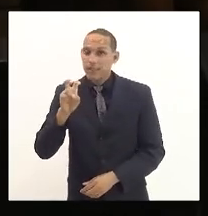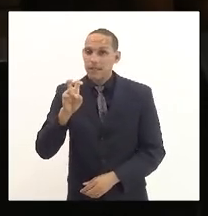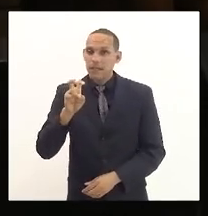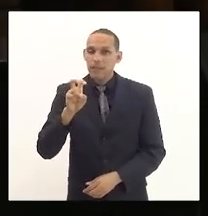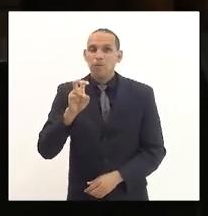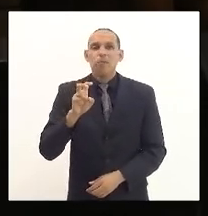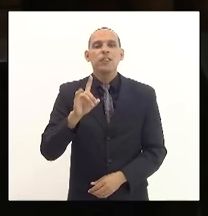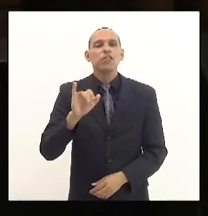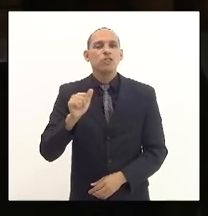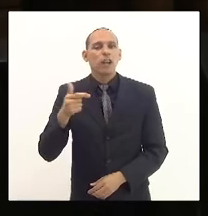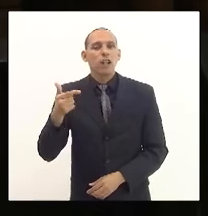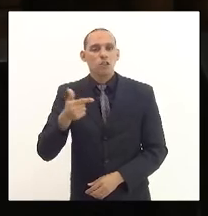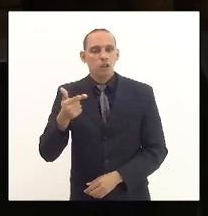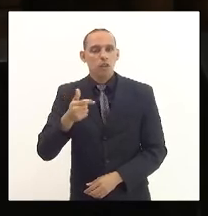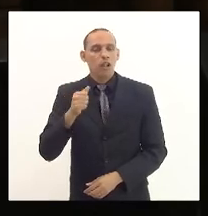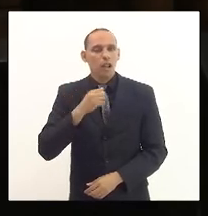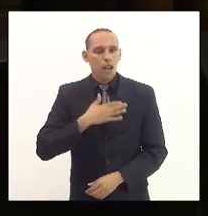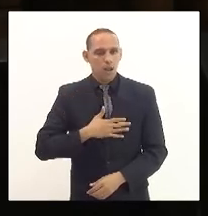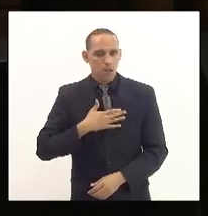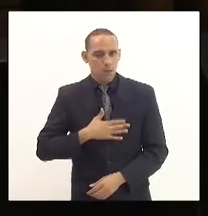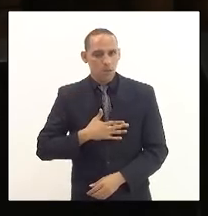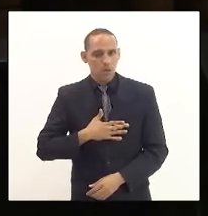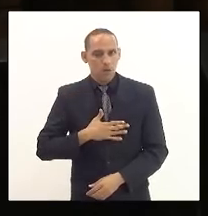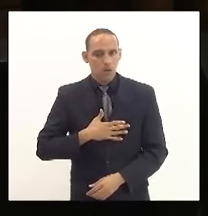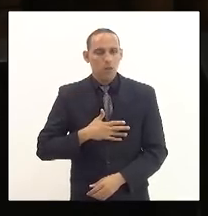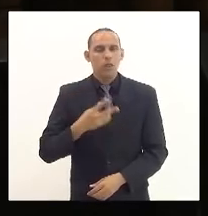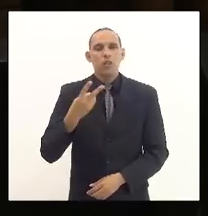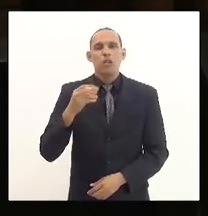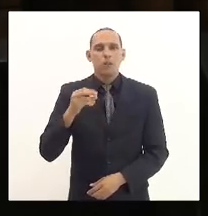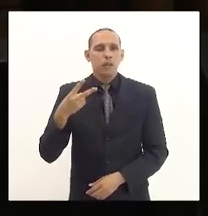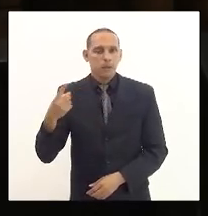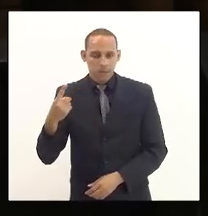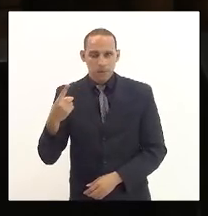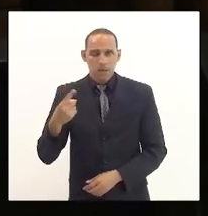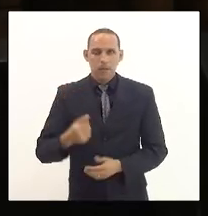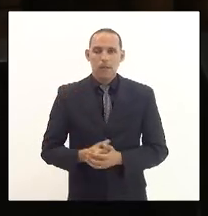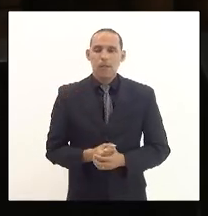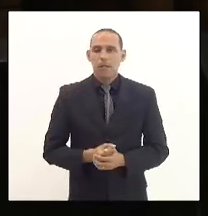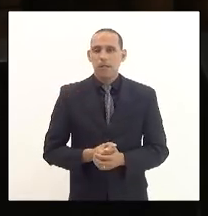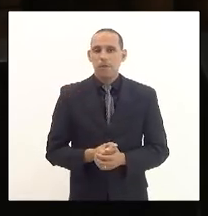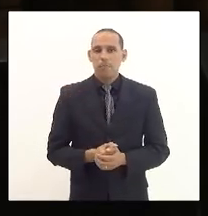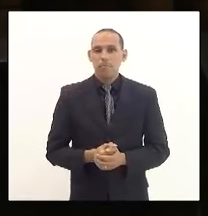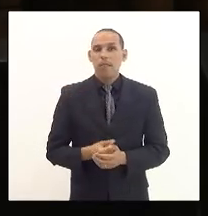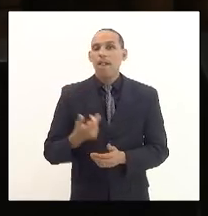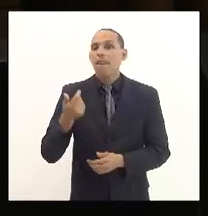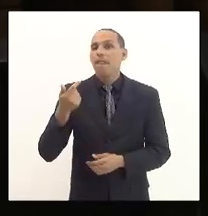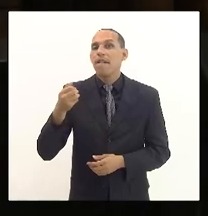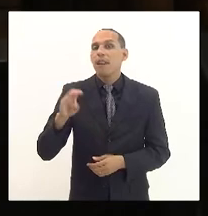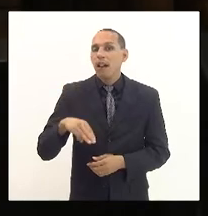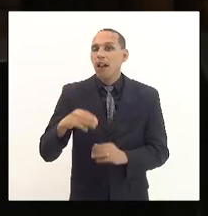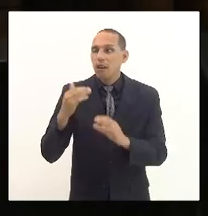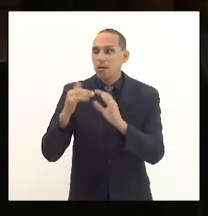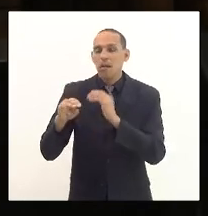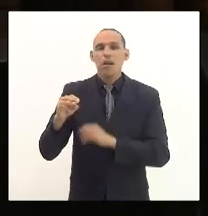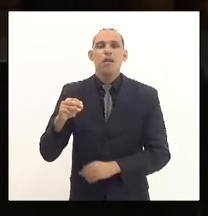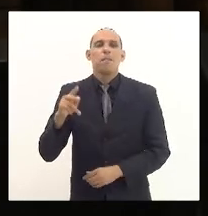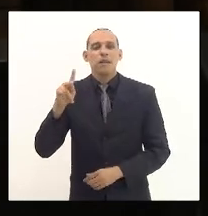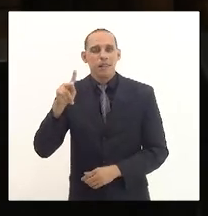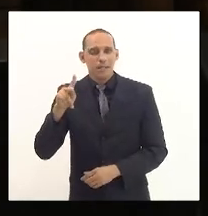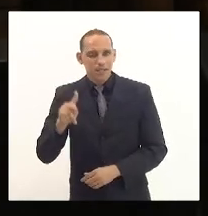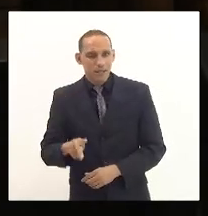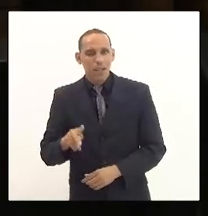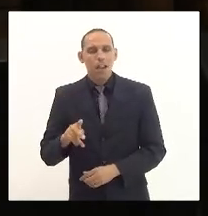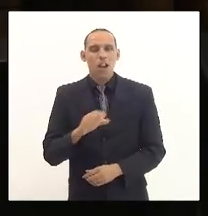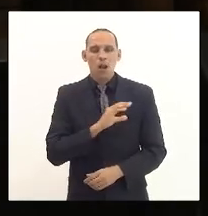o resultado do dia dois de Agosto não é de 2021 ao presidente da Comissão de Economia indústria